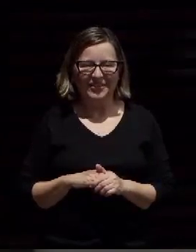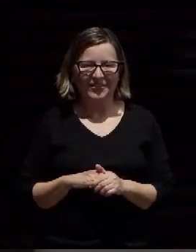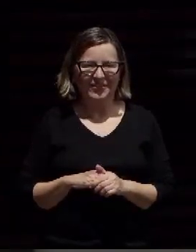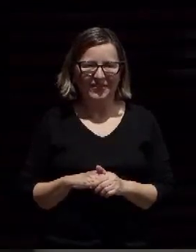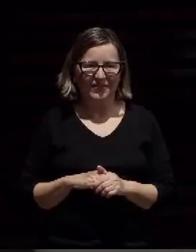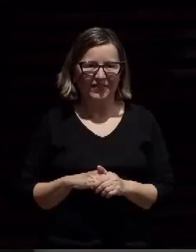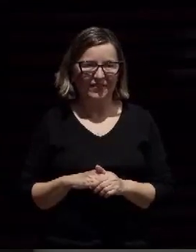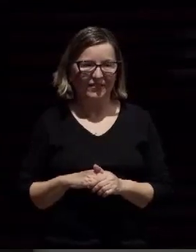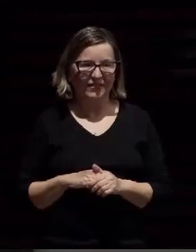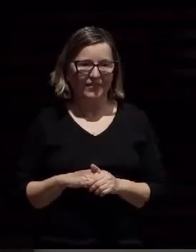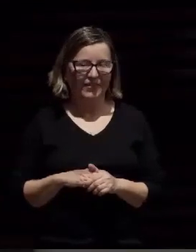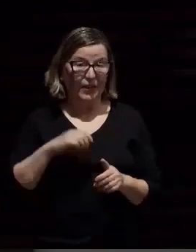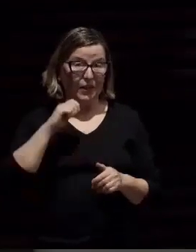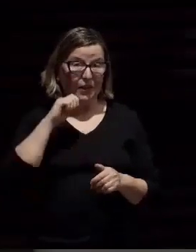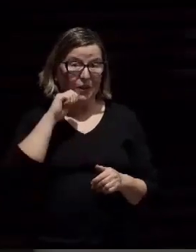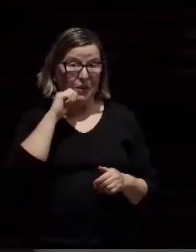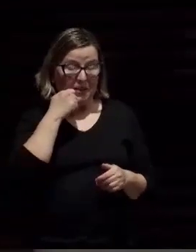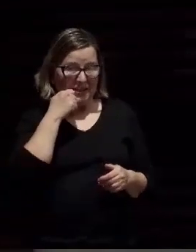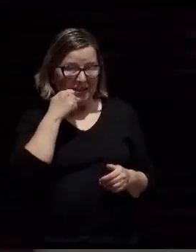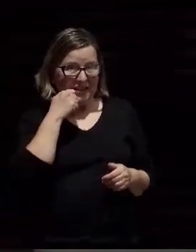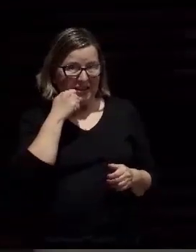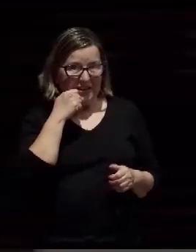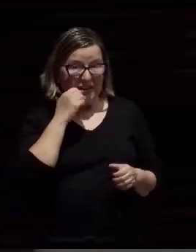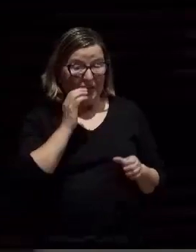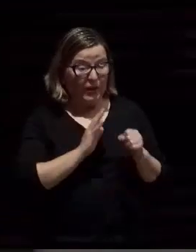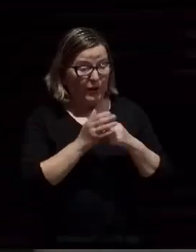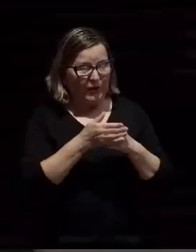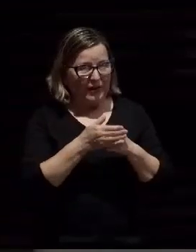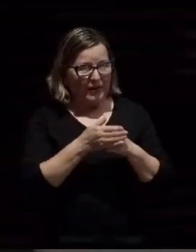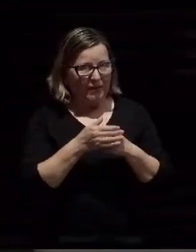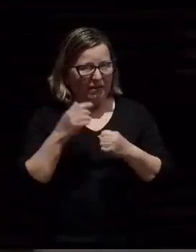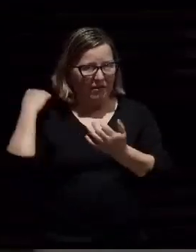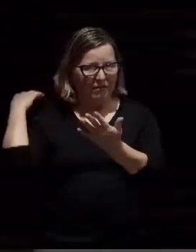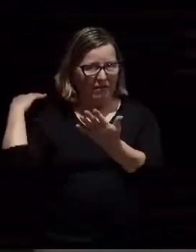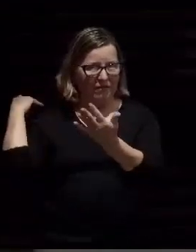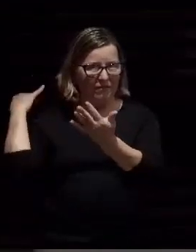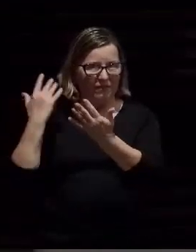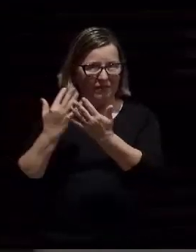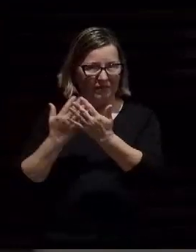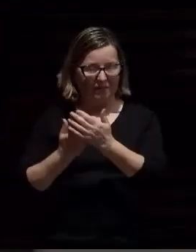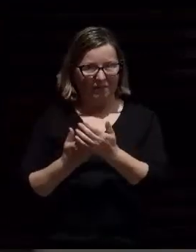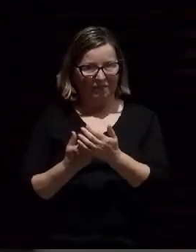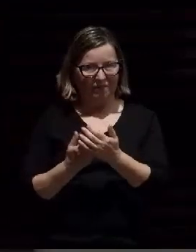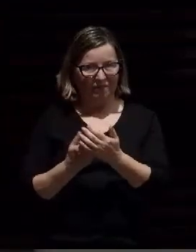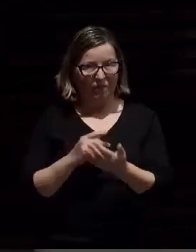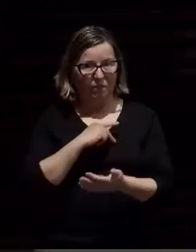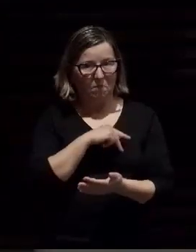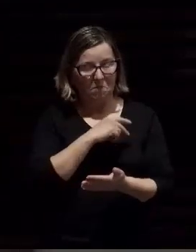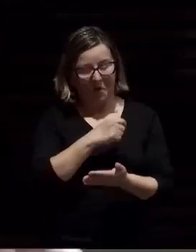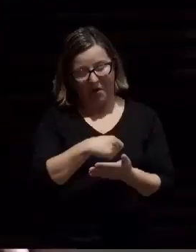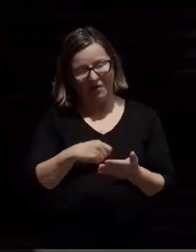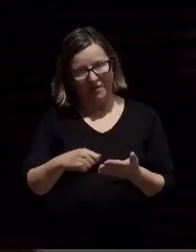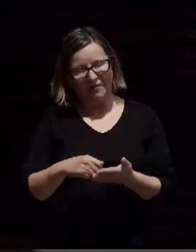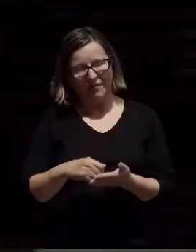O mistério que esteve oculto desde os tempos passados, diz o apóstolo Paulo.